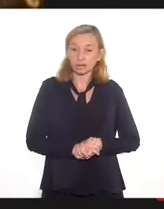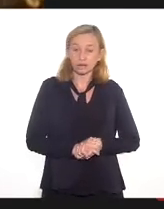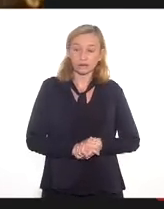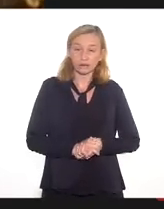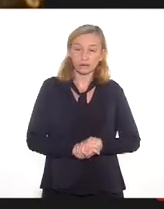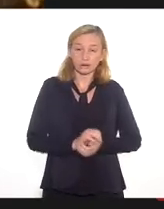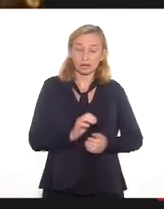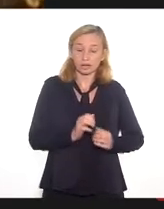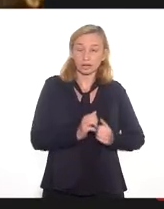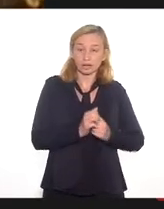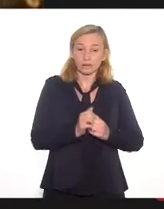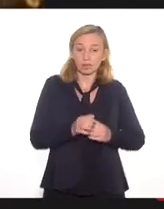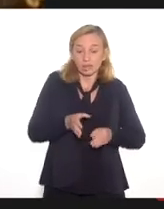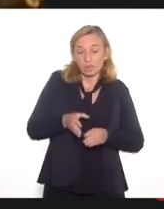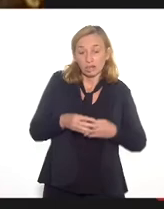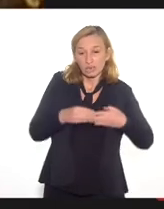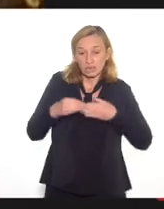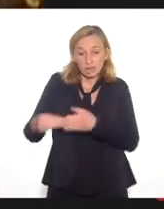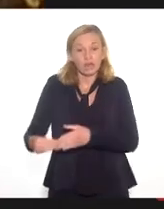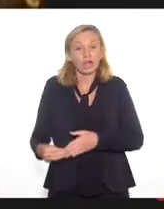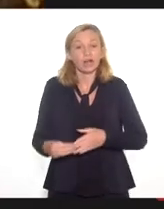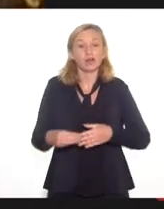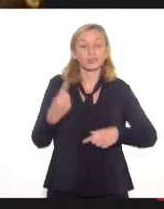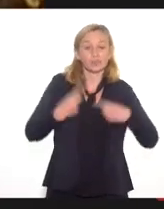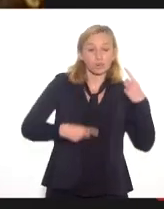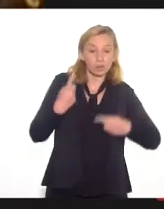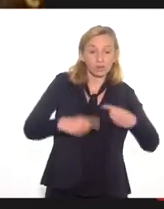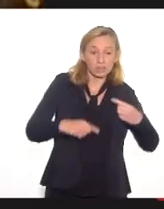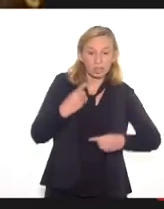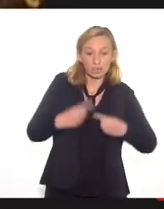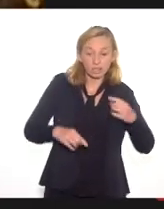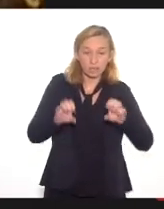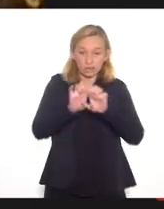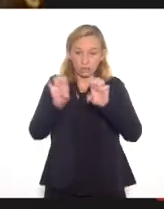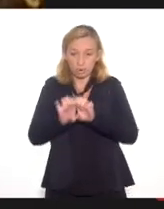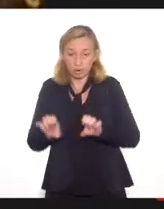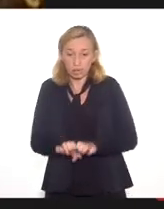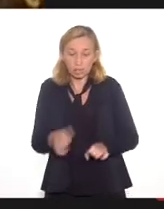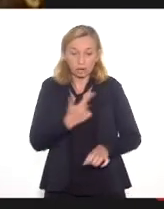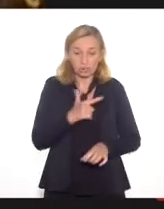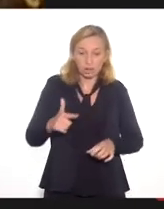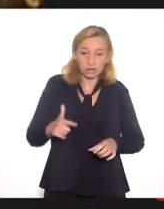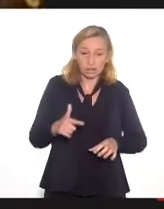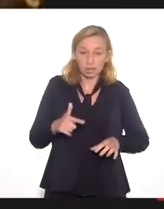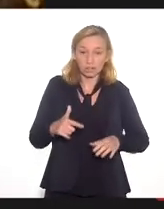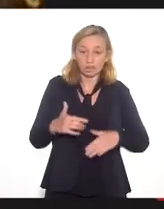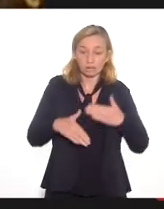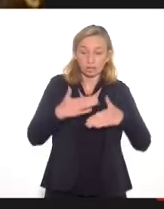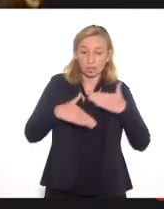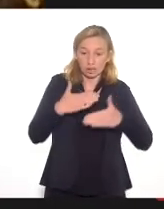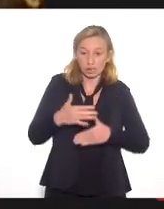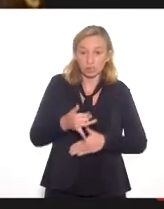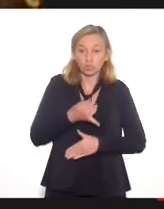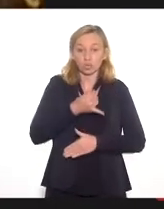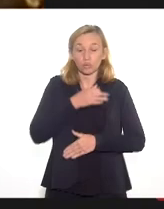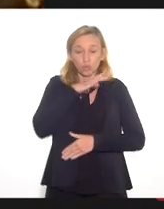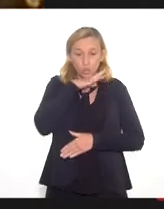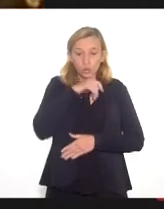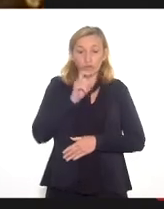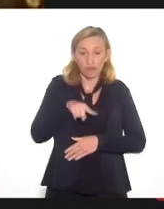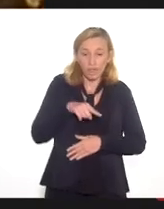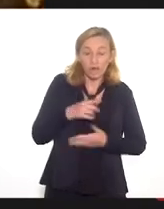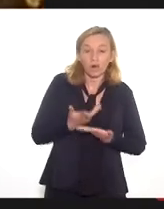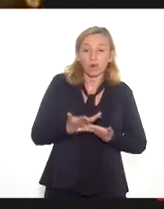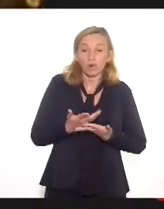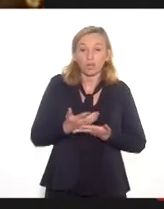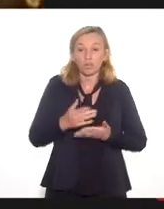coordenar políticas estruturais para que a gente não tenha esse processo intermitente de uma